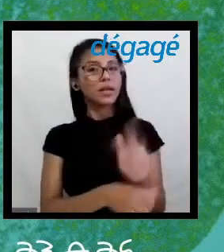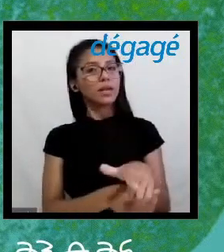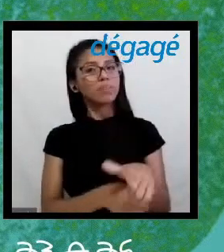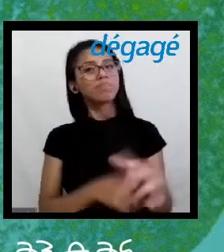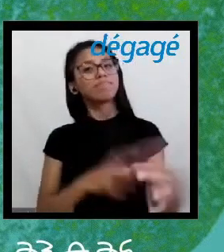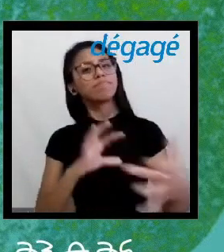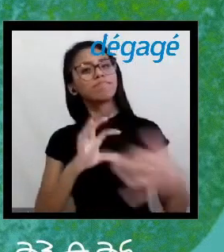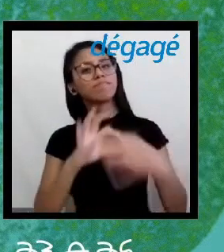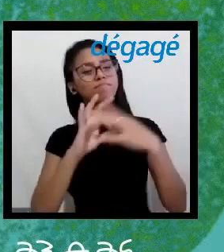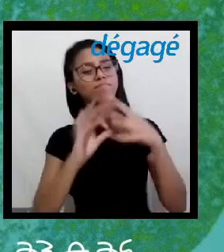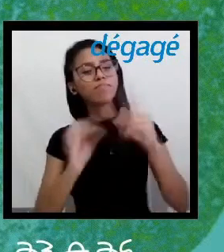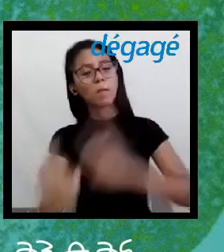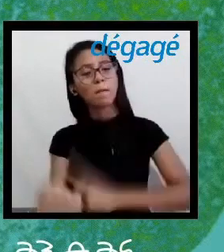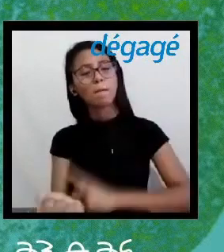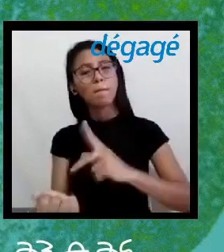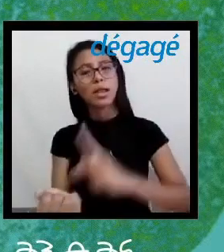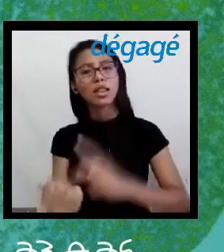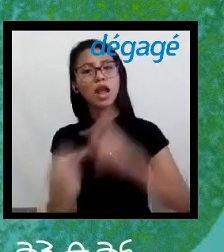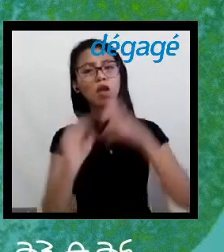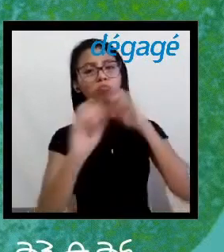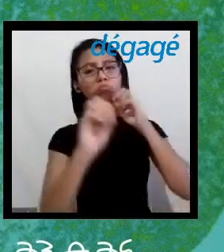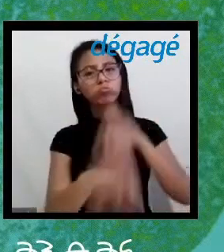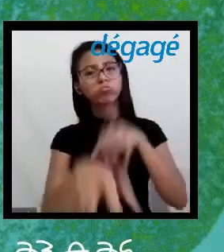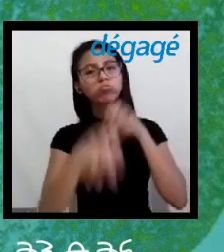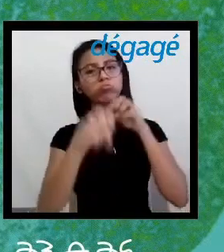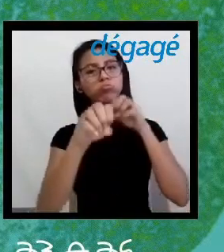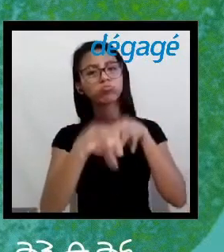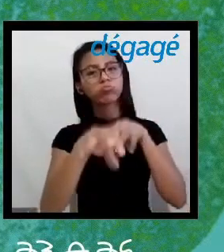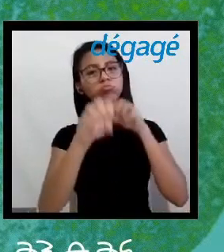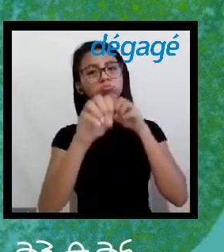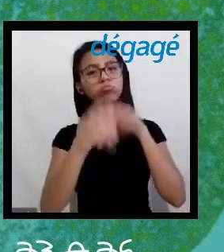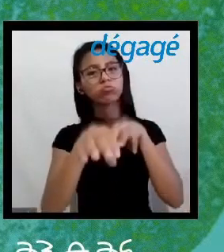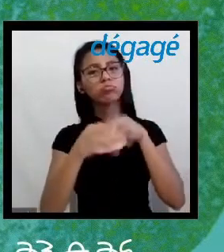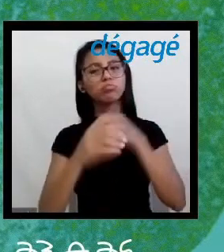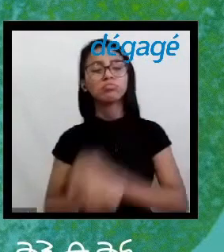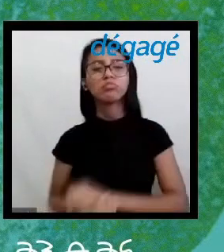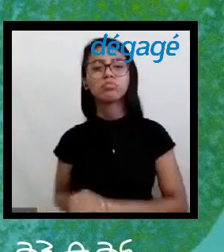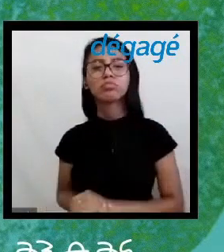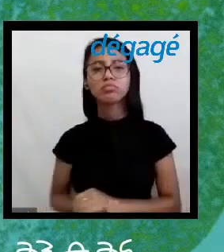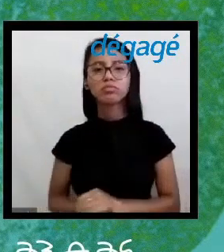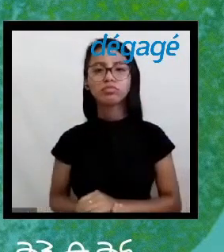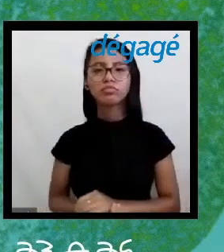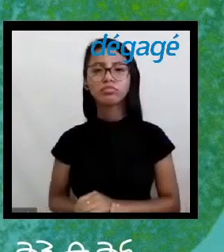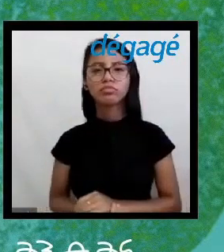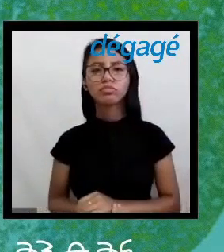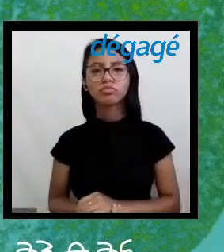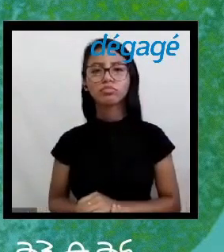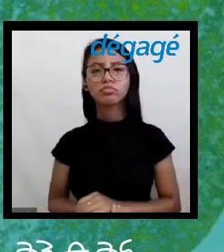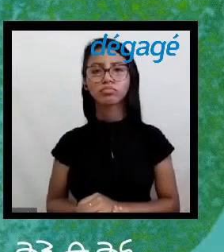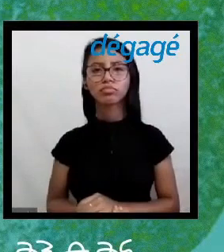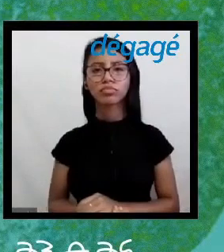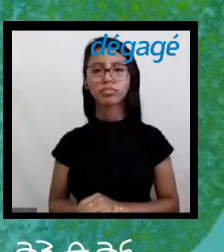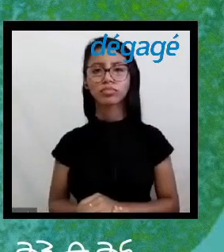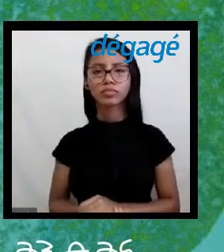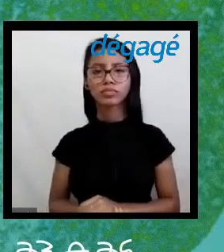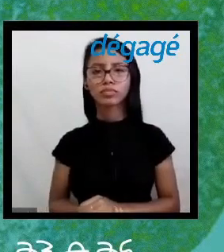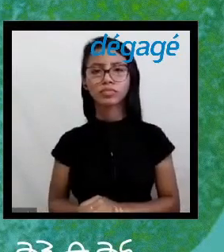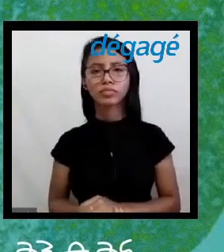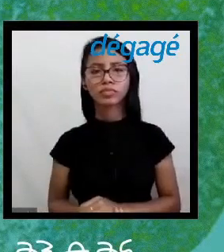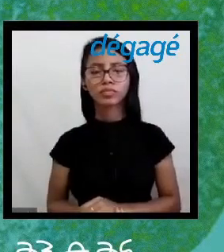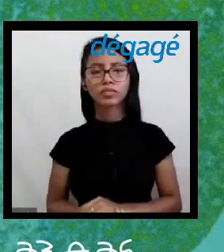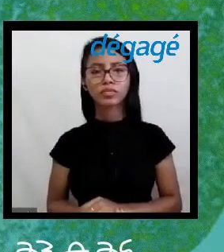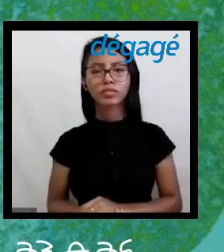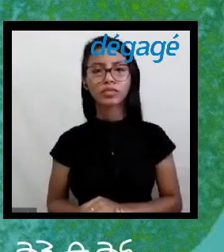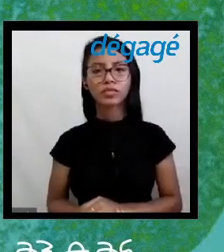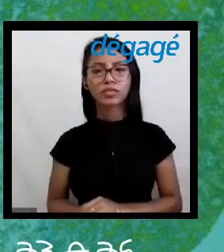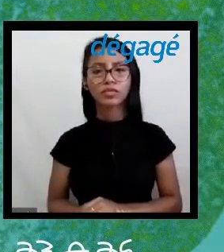pedagógico, né, que ensina. E naquele momento eu estava me deixando desabrochar para esse